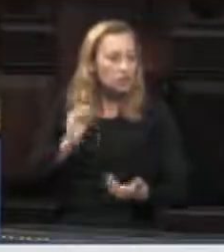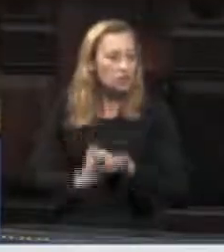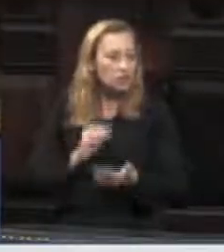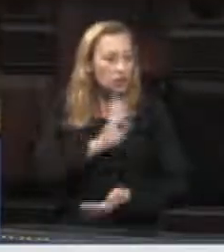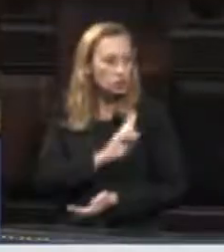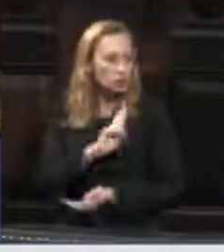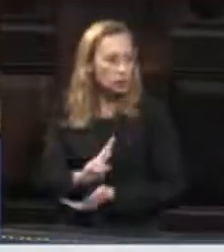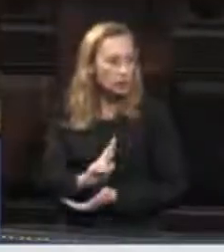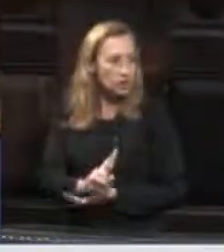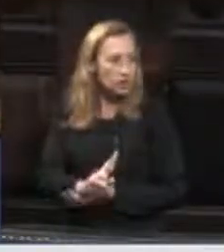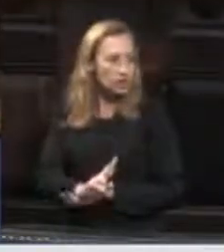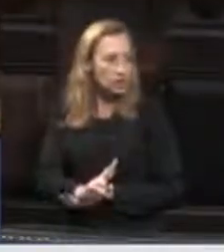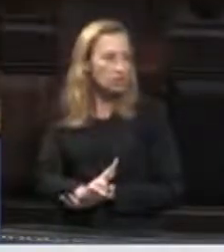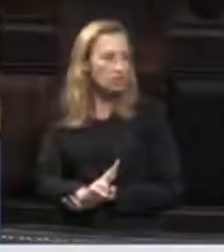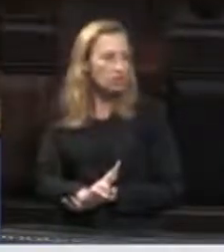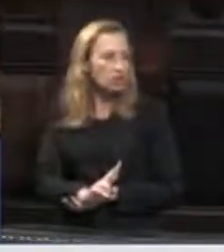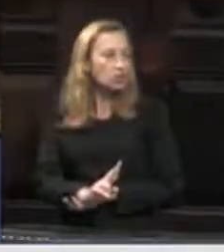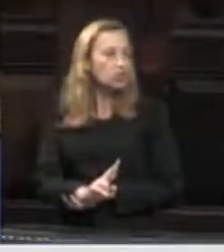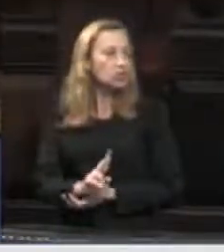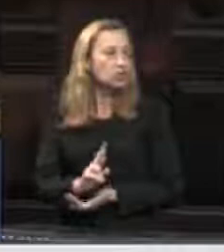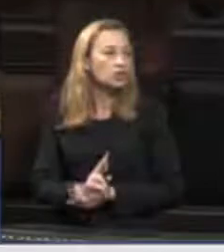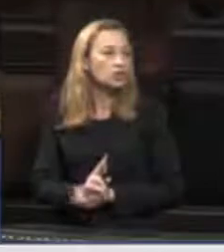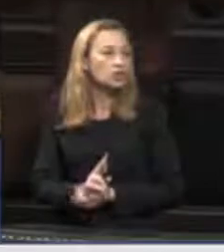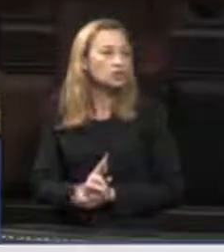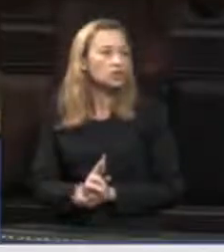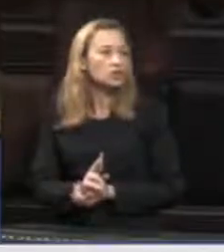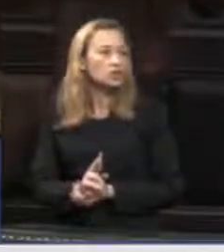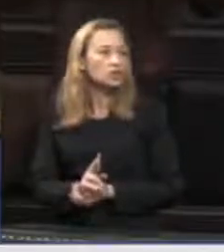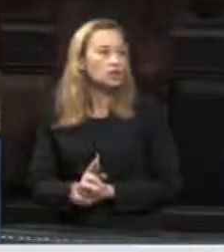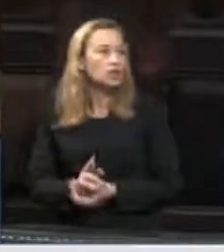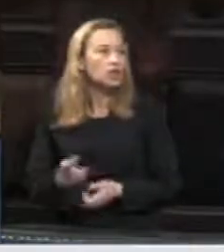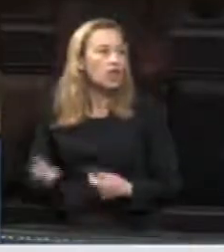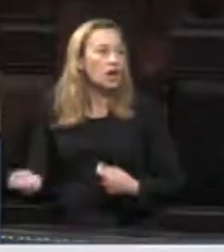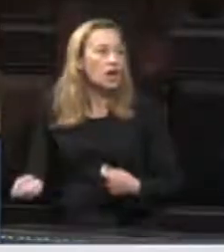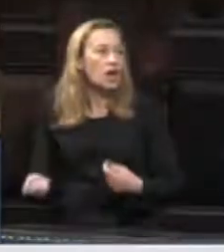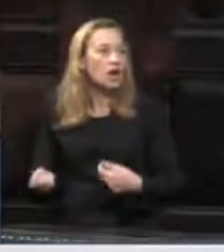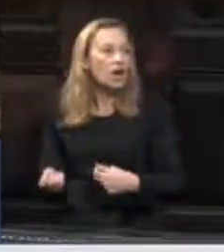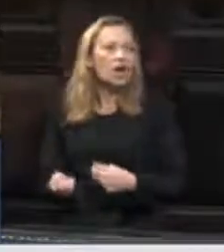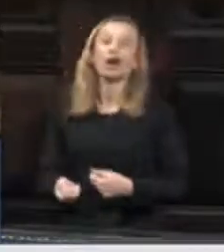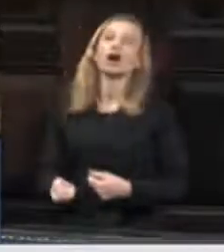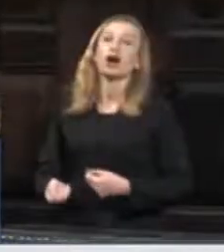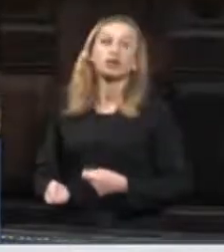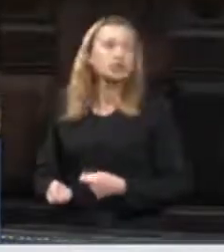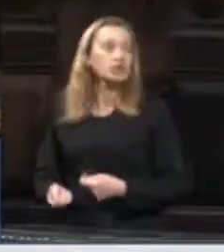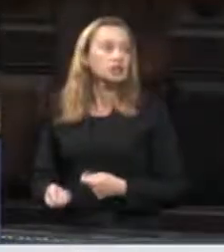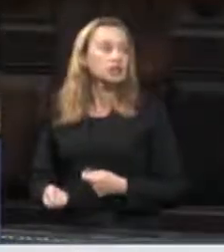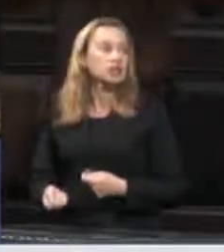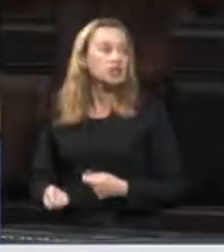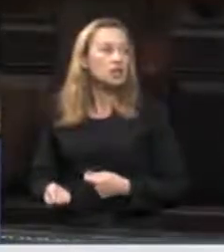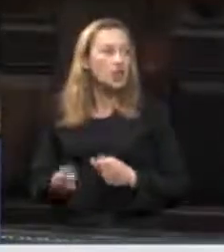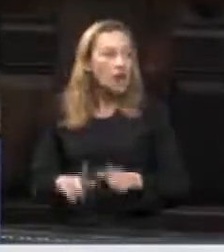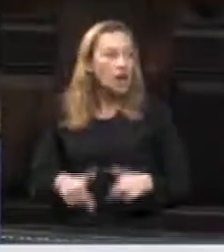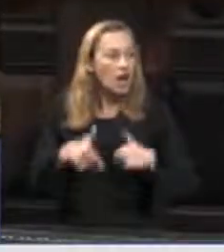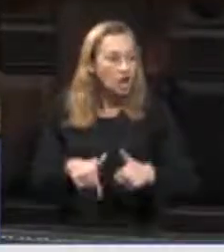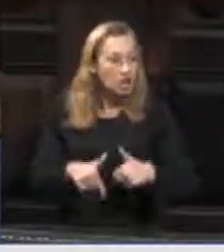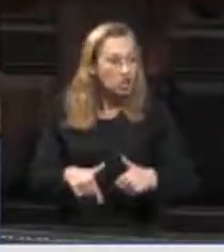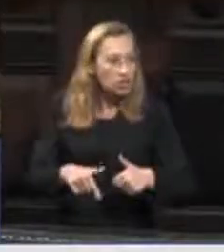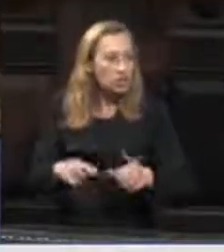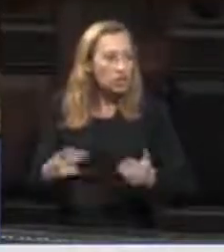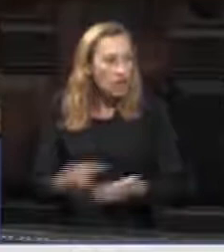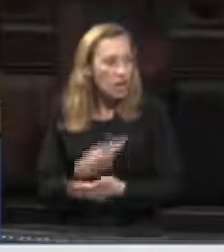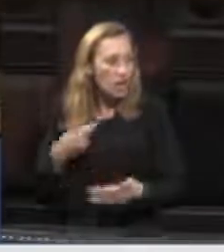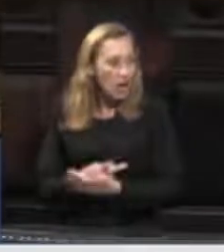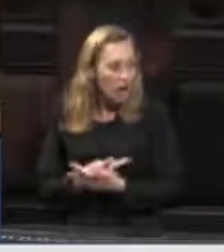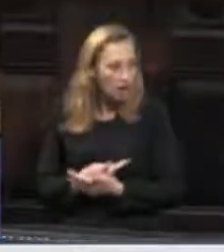tributárias baseadas no compadrio e articuladas com financiamento de campanhas eleitorais, combater a